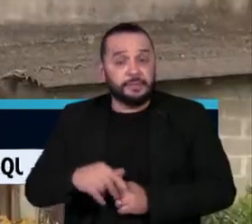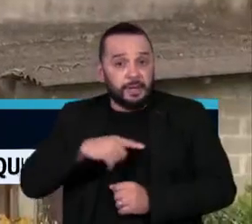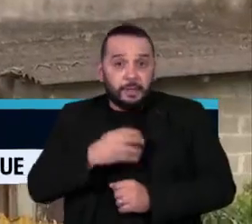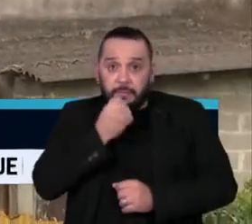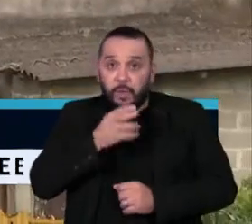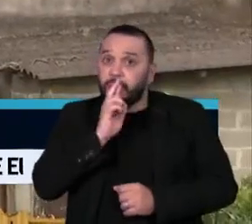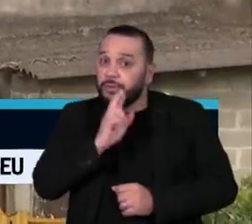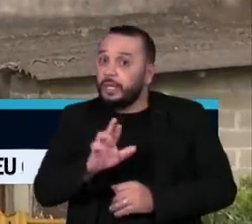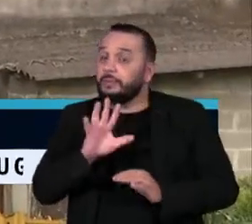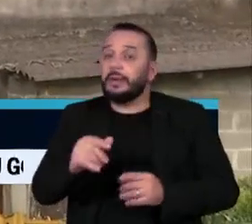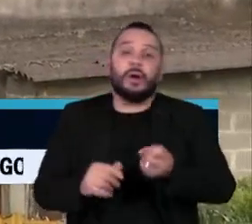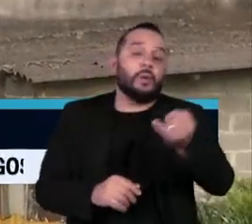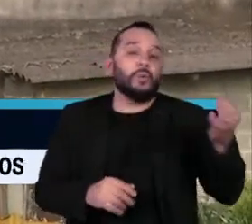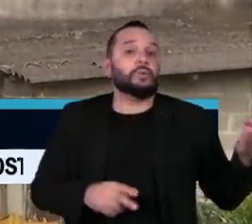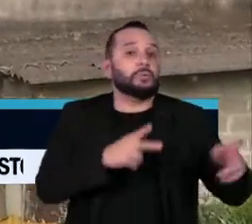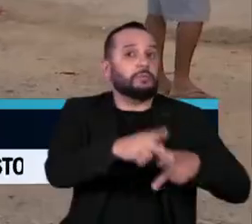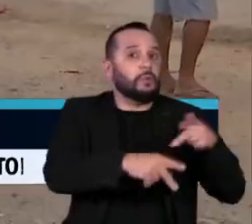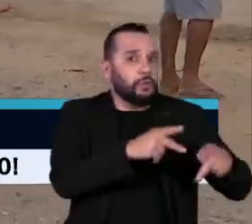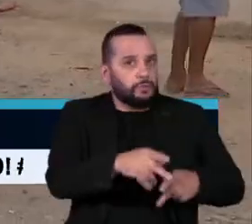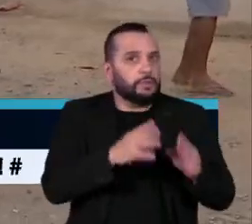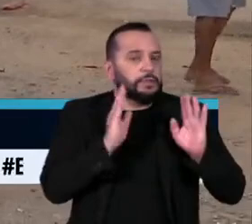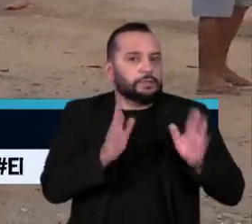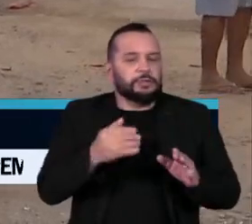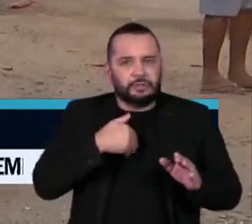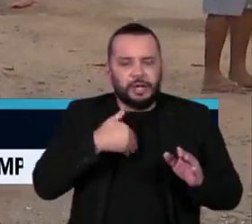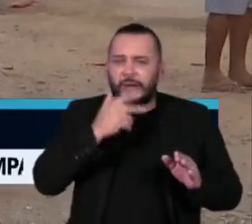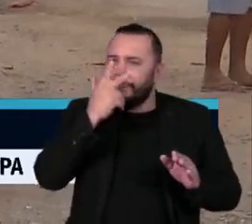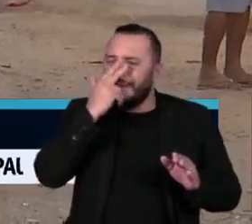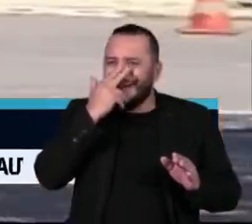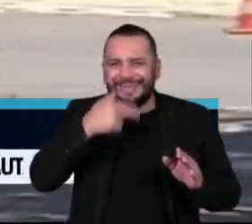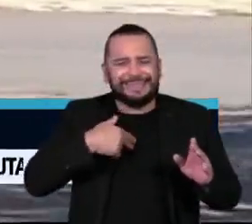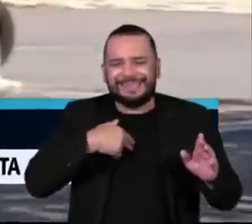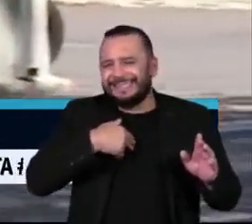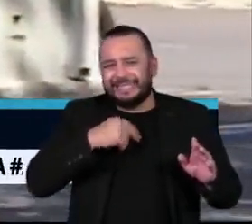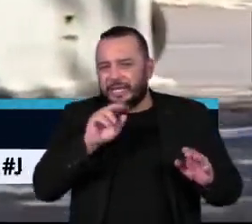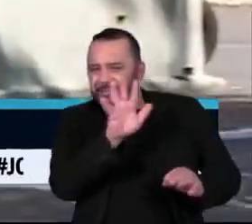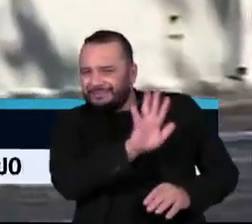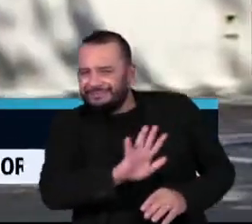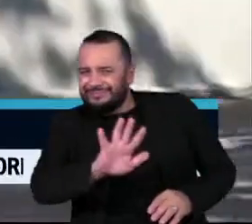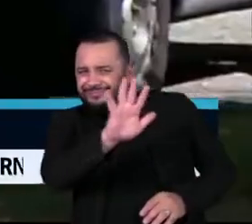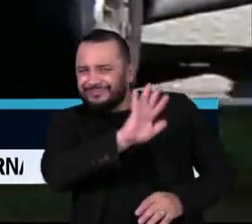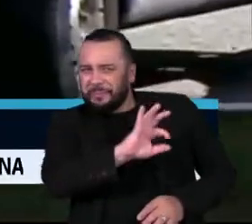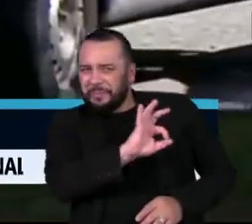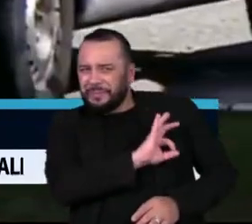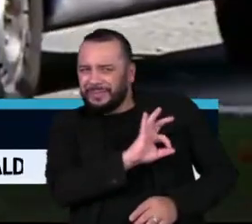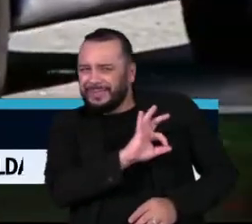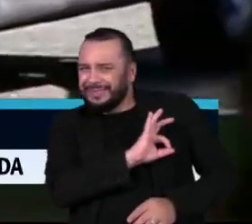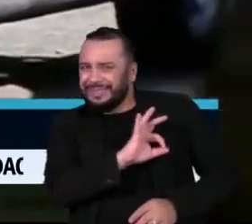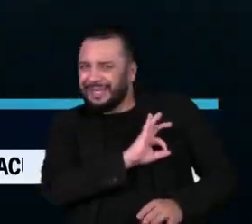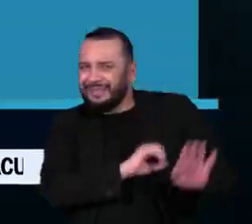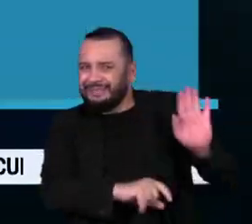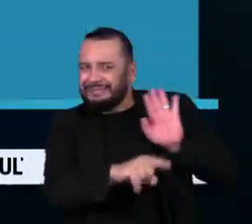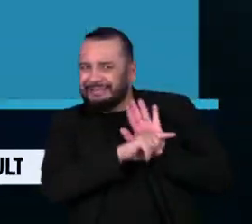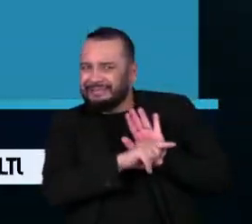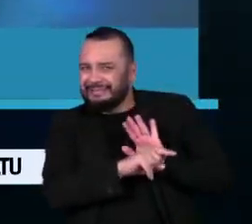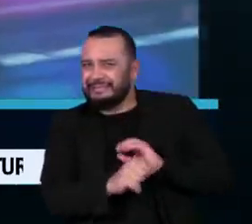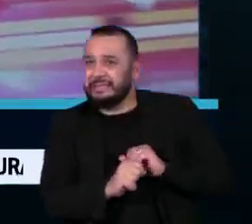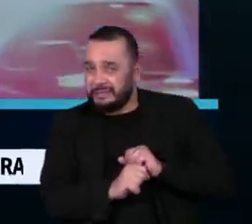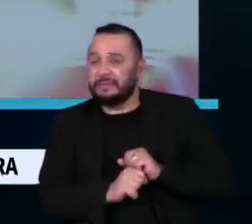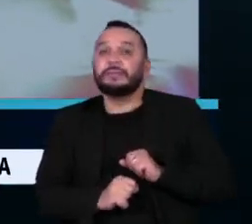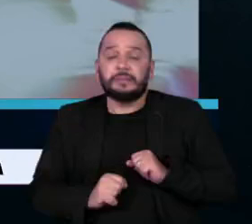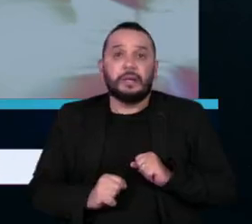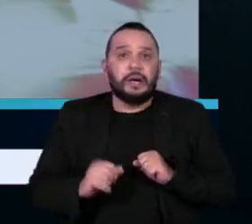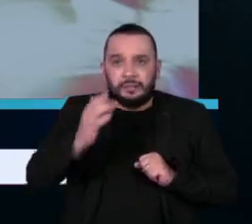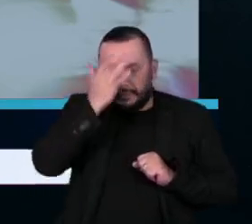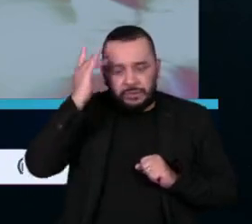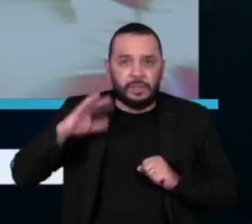resultado, uma parte da população brasileira vem mudando a maneira como olha para a corporação de homens fardados e armados. Entre os